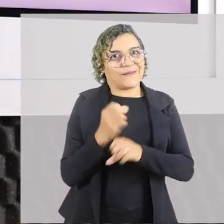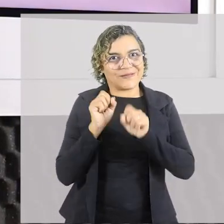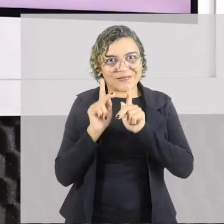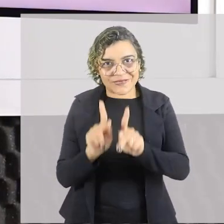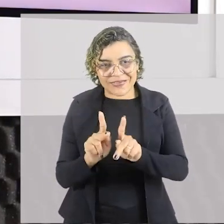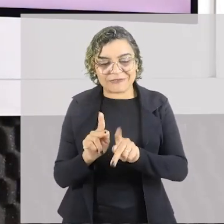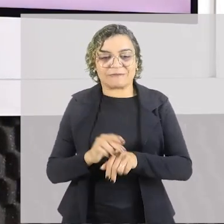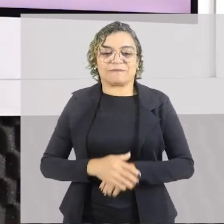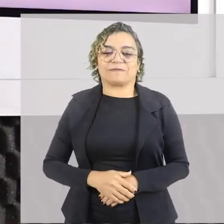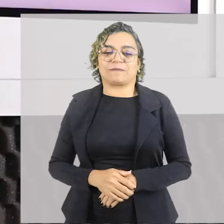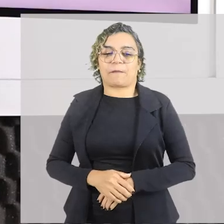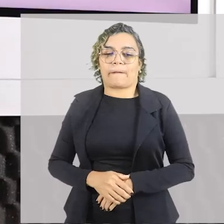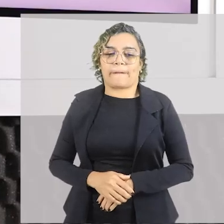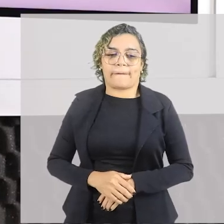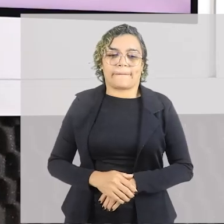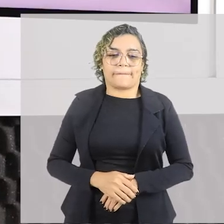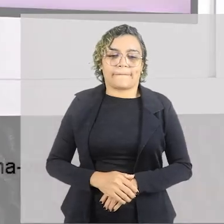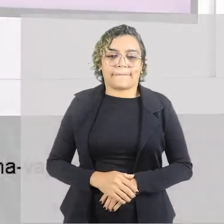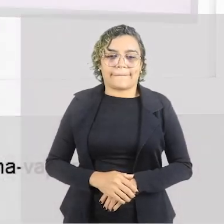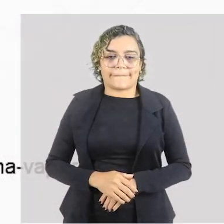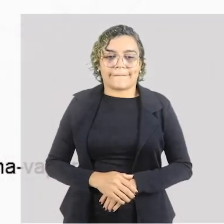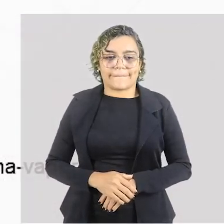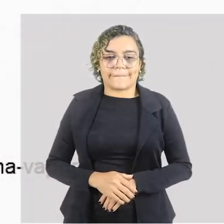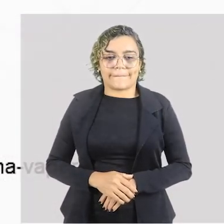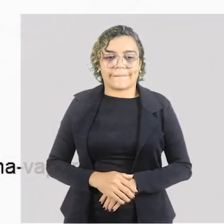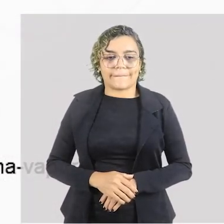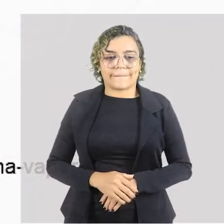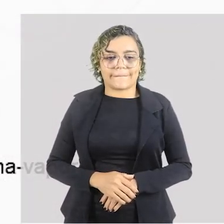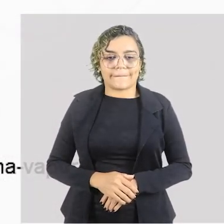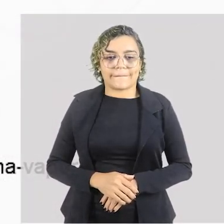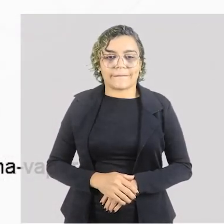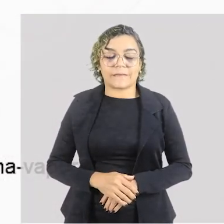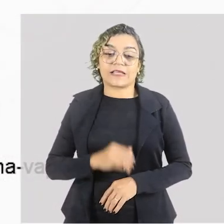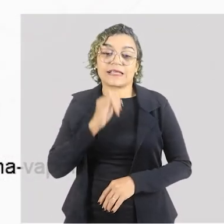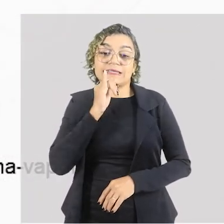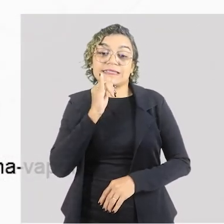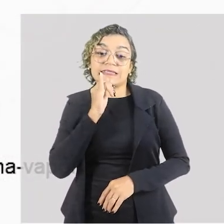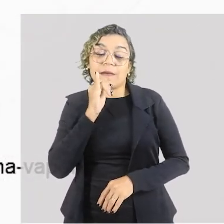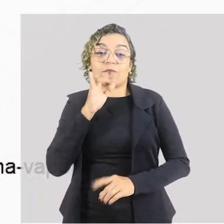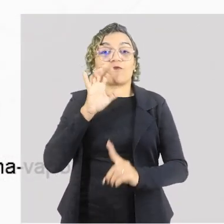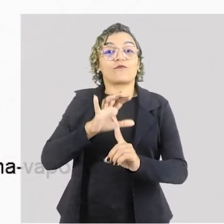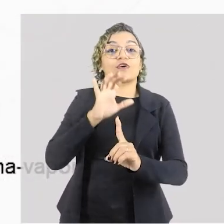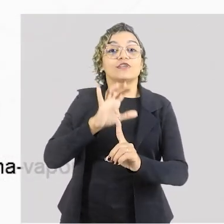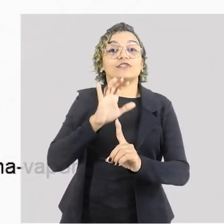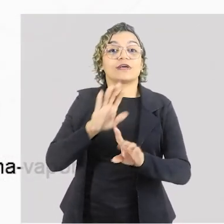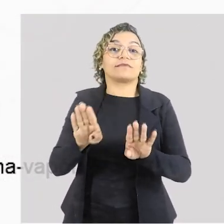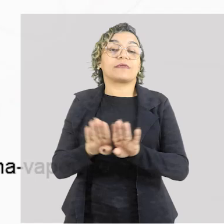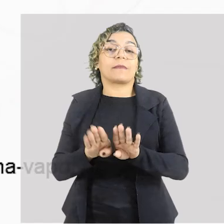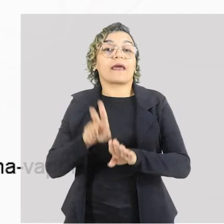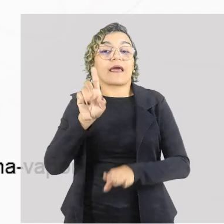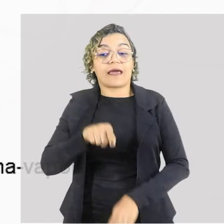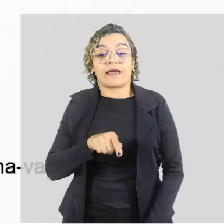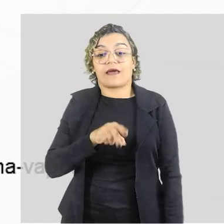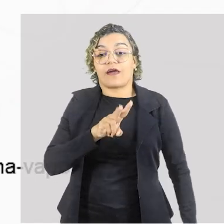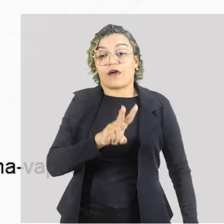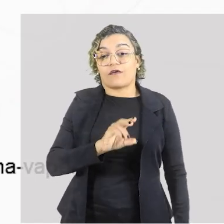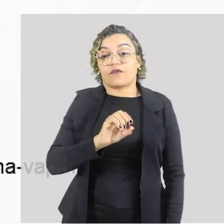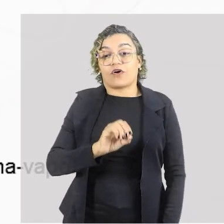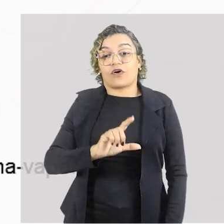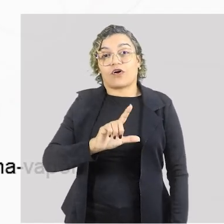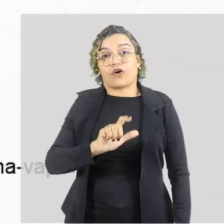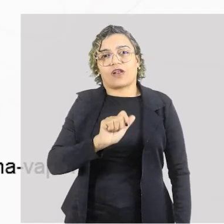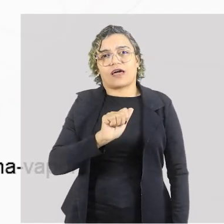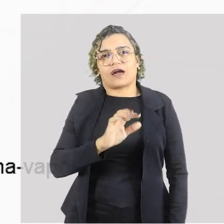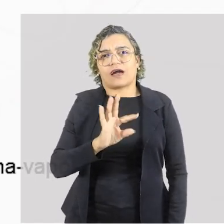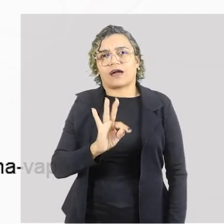gente? Outra coisa que influencia a pressão de vapor, a volatilidade. Agora eu